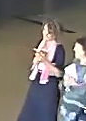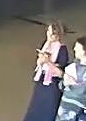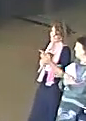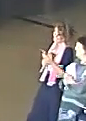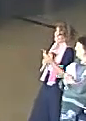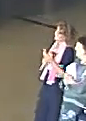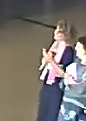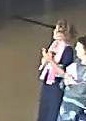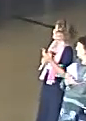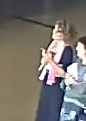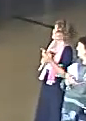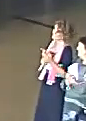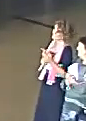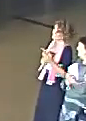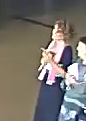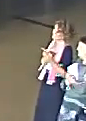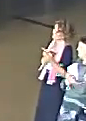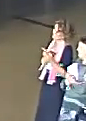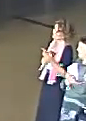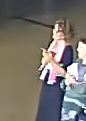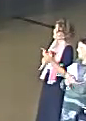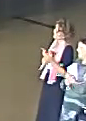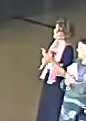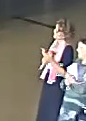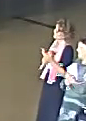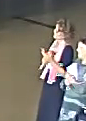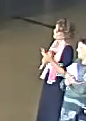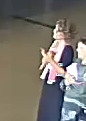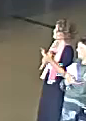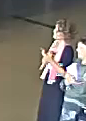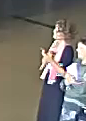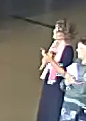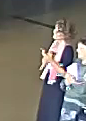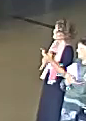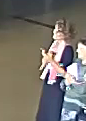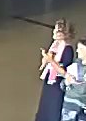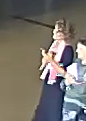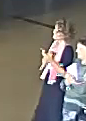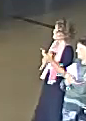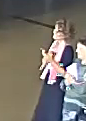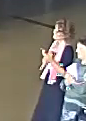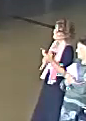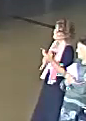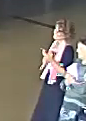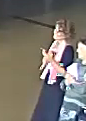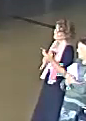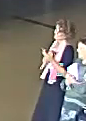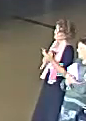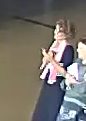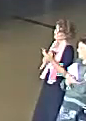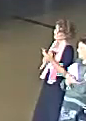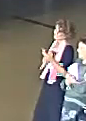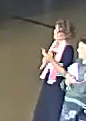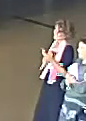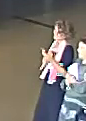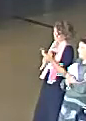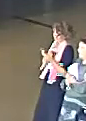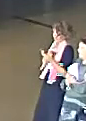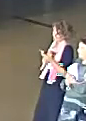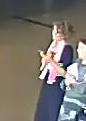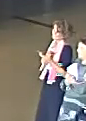mesa passar aqui pros deputados o autor do requerimento deputado Então já falou eu vou passar aqui pro